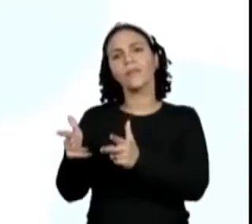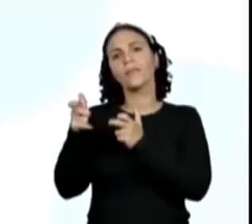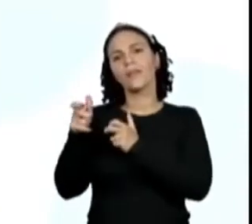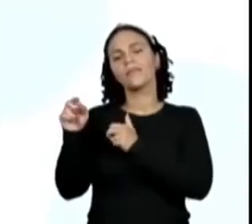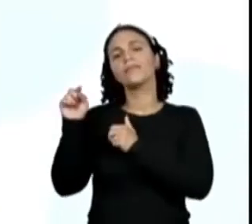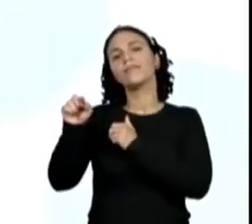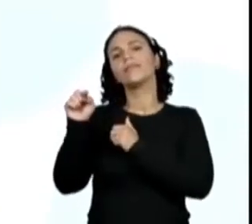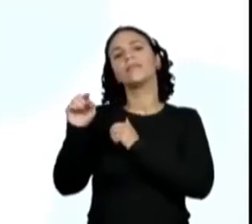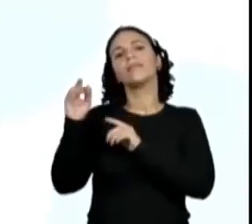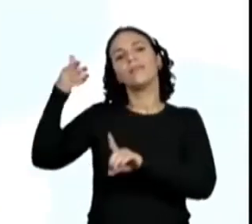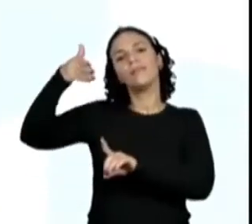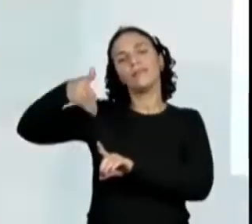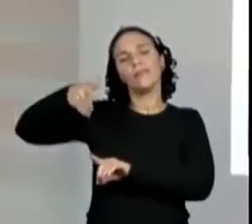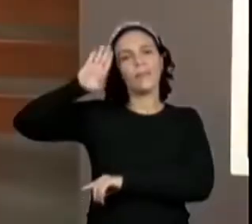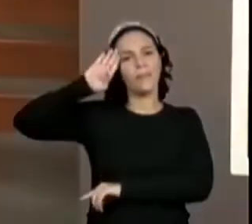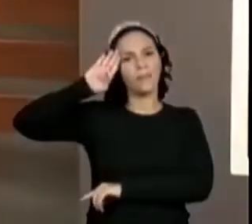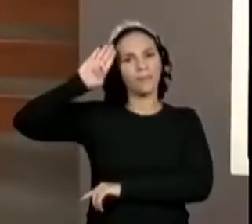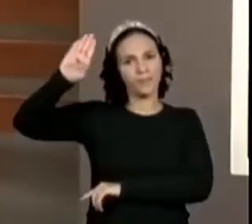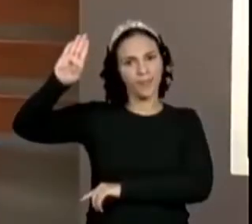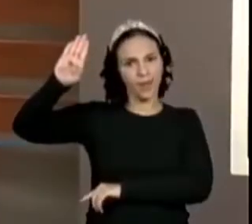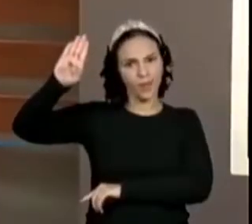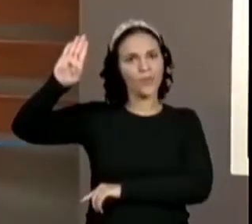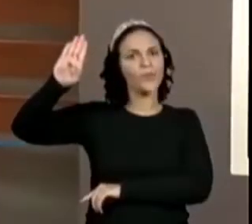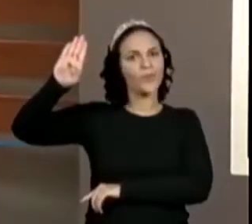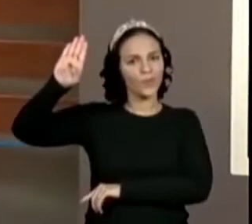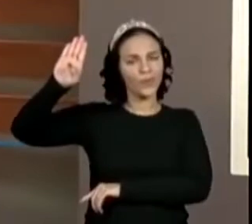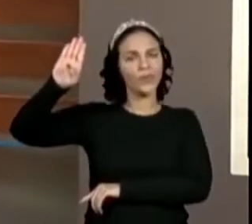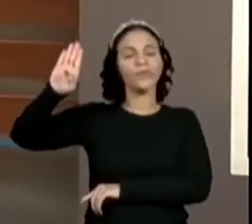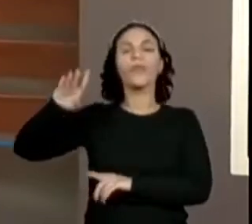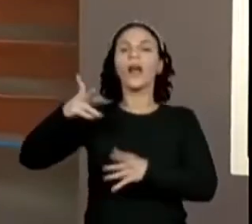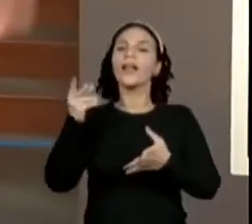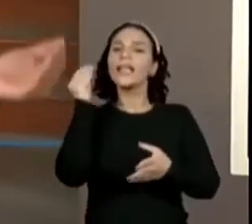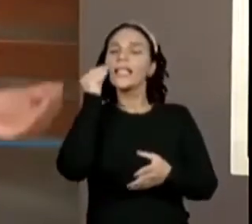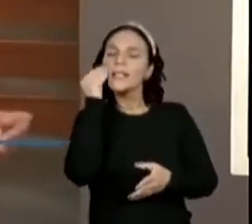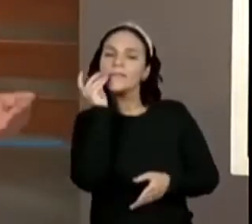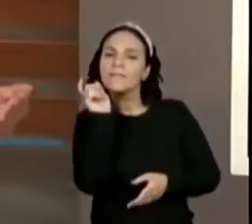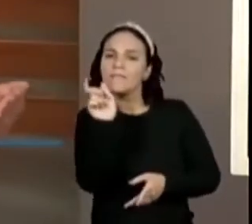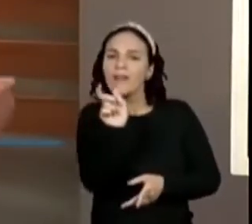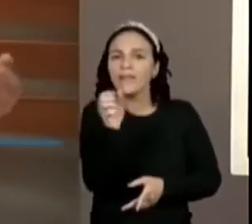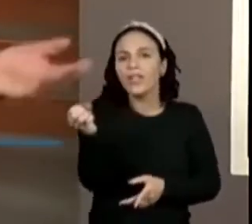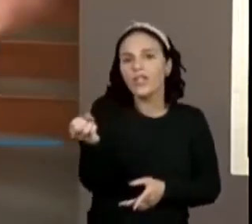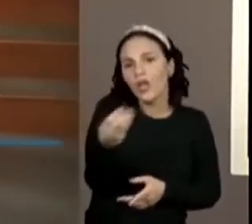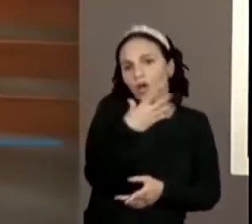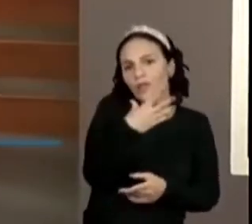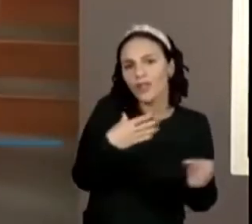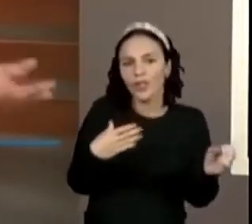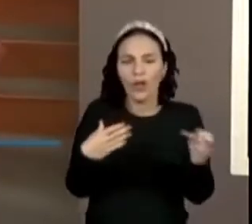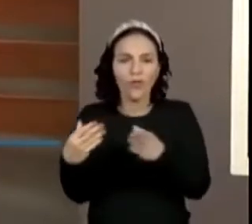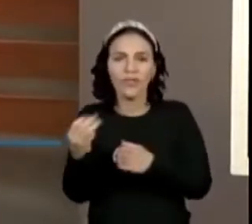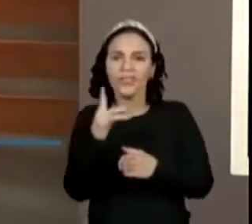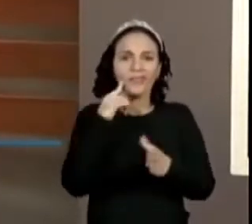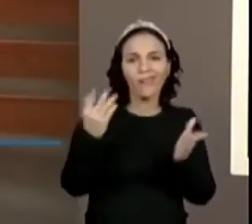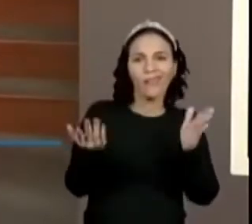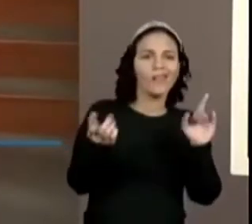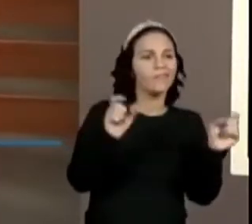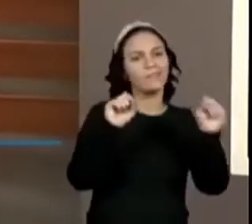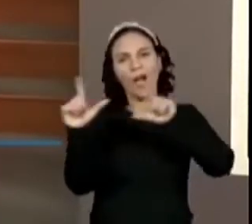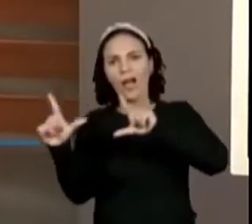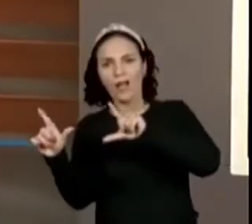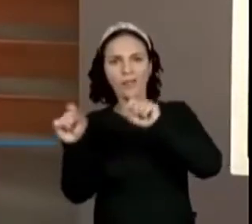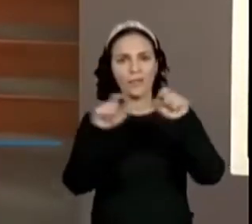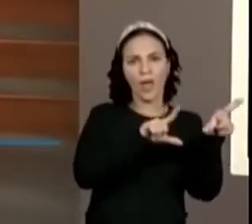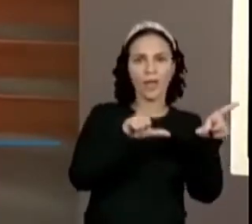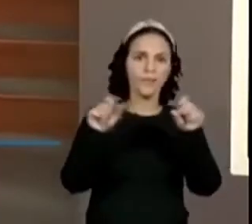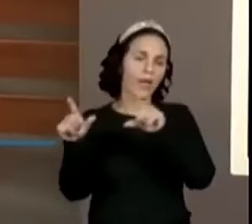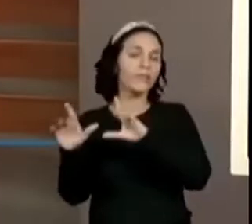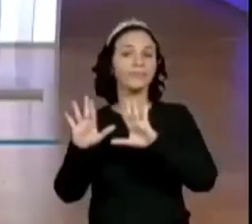tomar como referência, aquela que a gente ia usar para tentar fazer uma nova, para trazer uma nova versão. Senão eu ia ter que ficar virando a tela. Então, no material deles